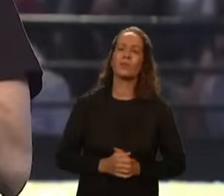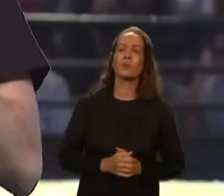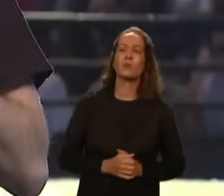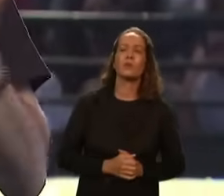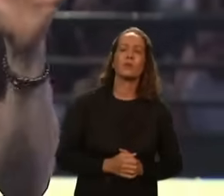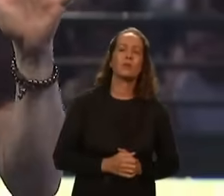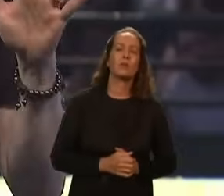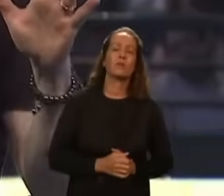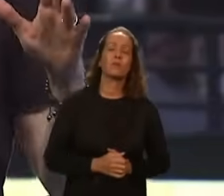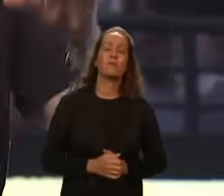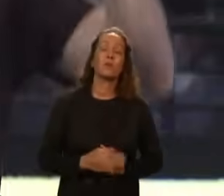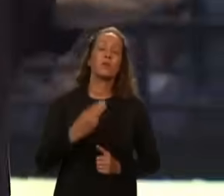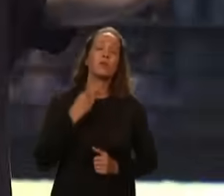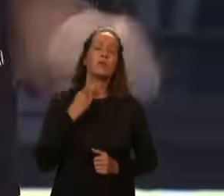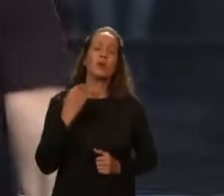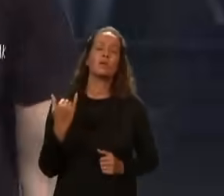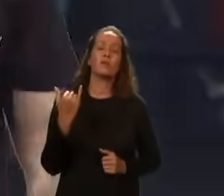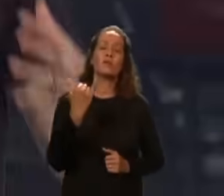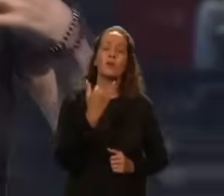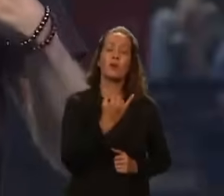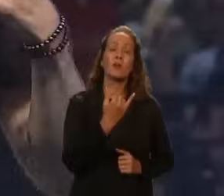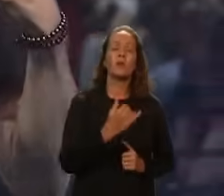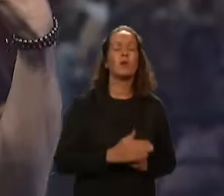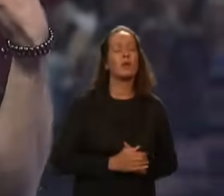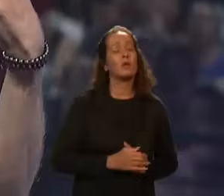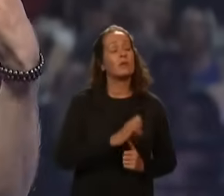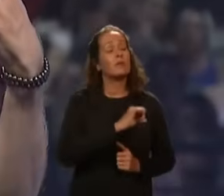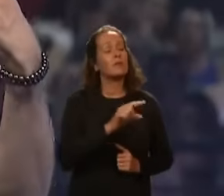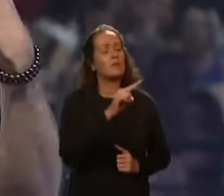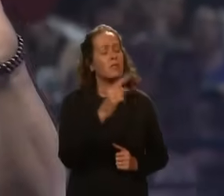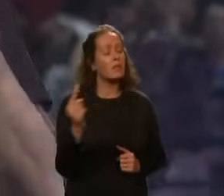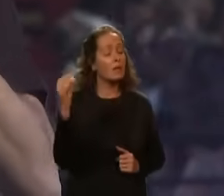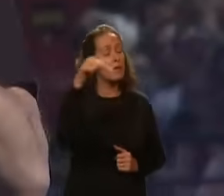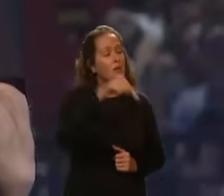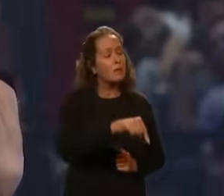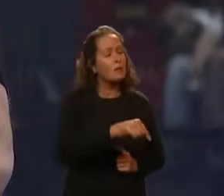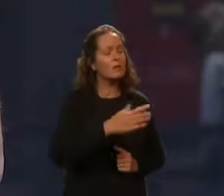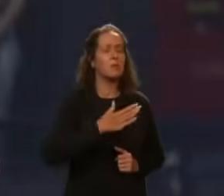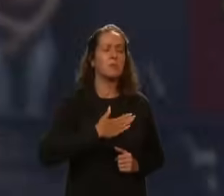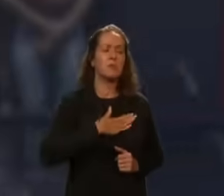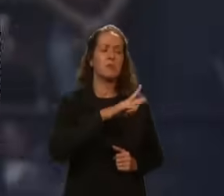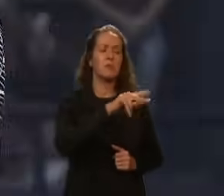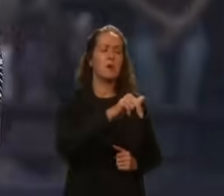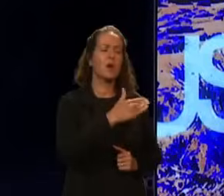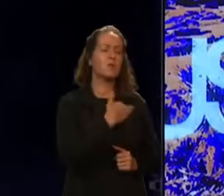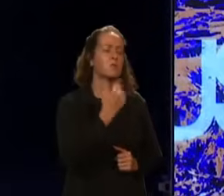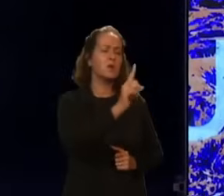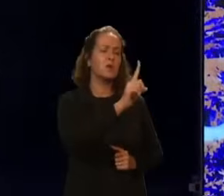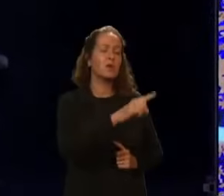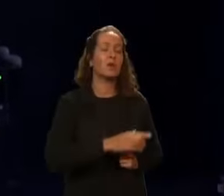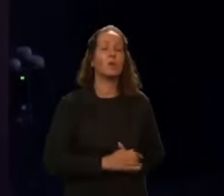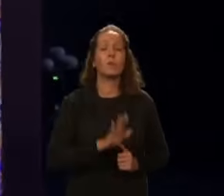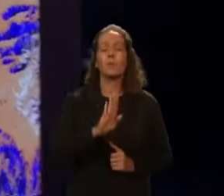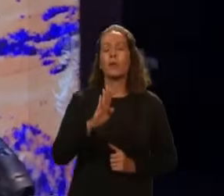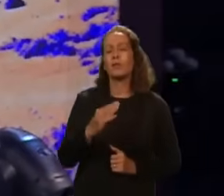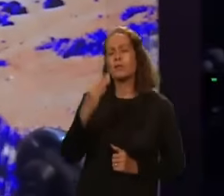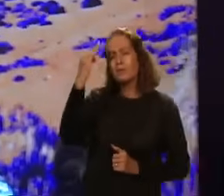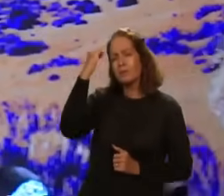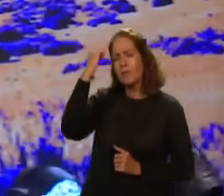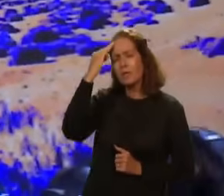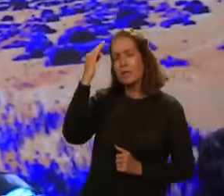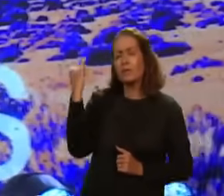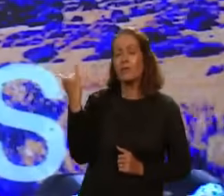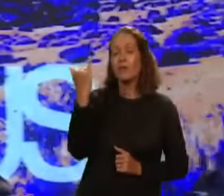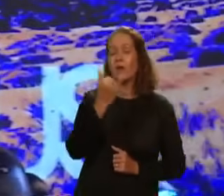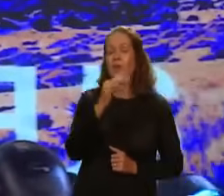falou, Jesus nem tchum. Quando Maria falou, a Bíblia diz que Jesus ficou comovido. Maria tinha